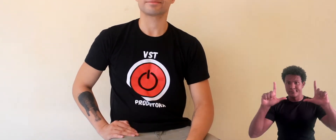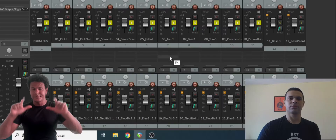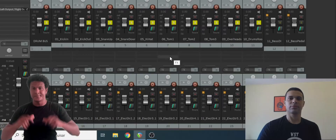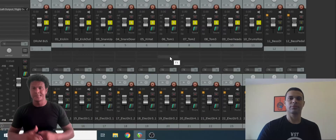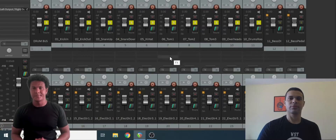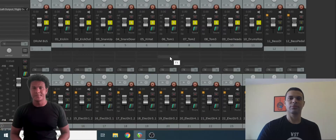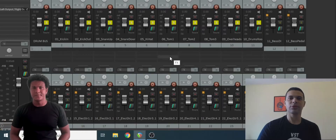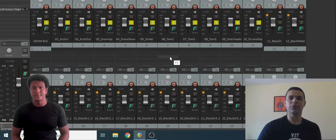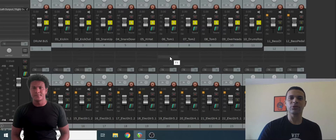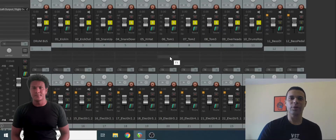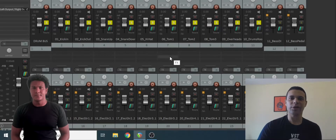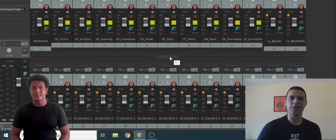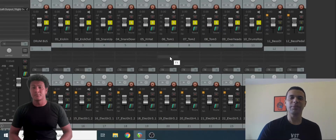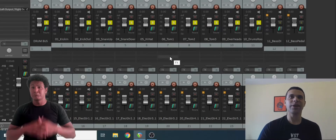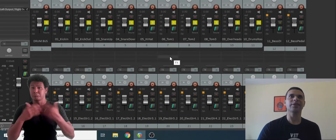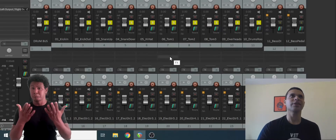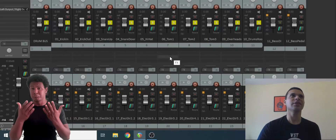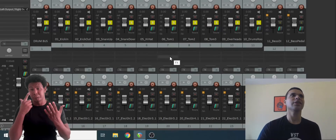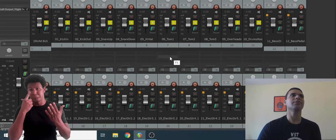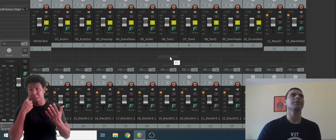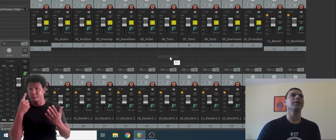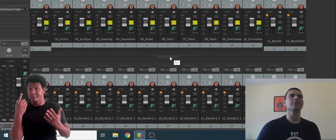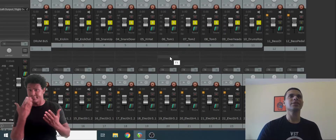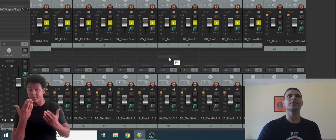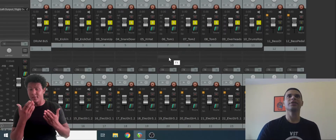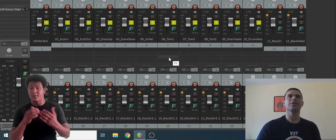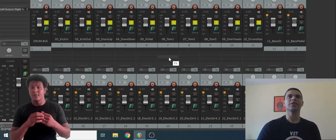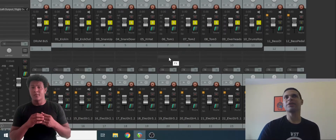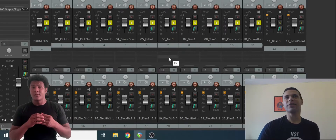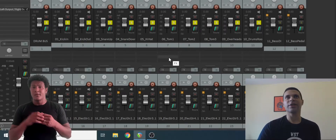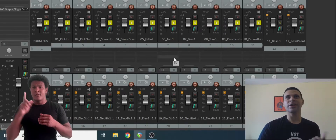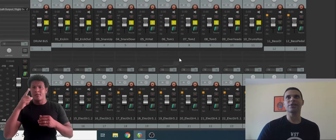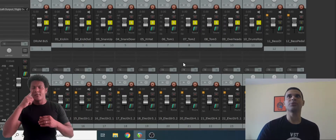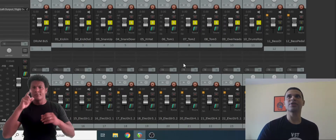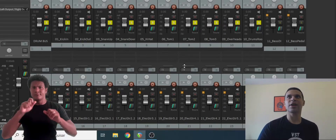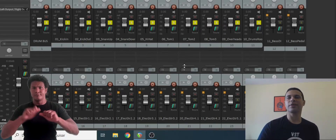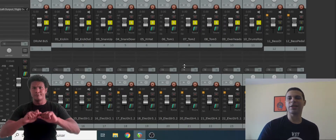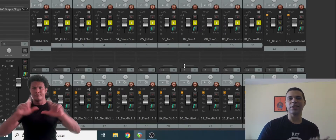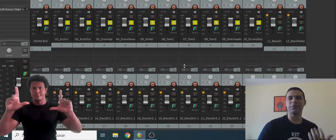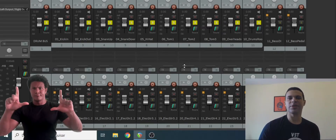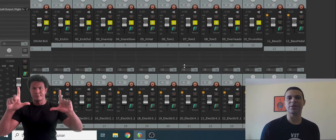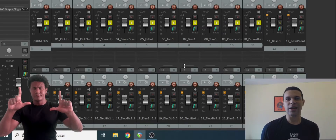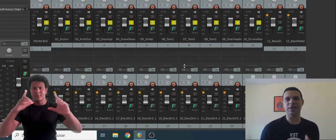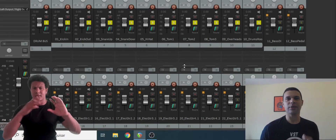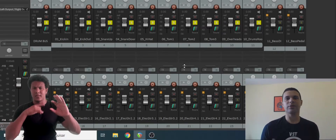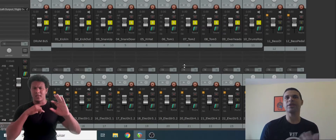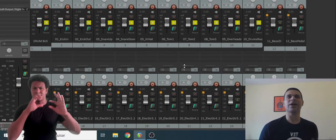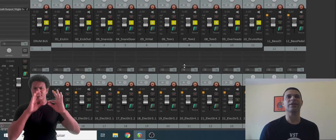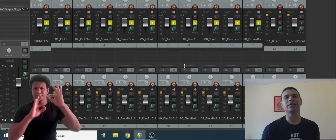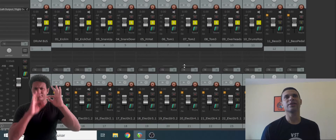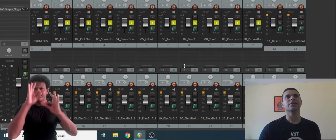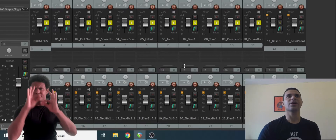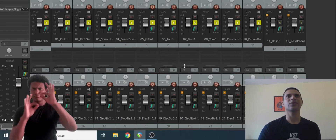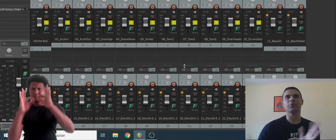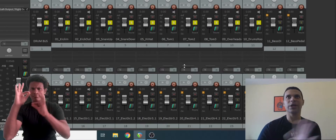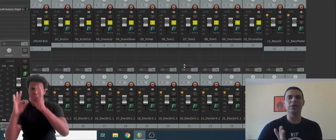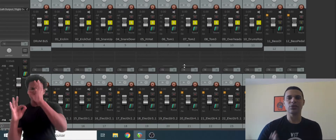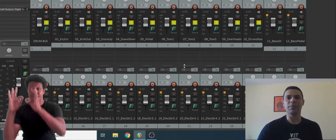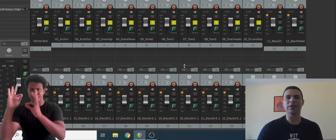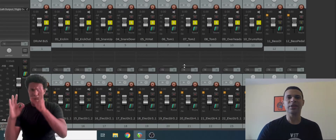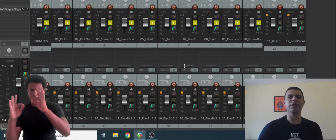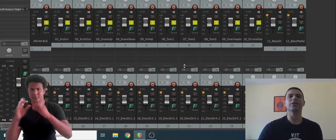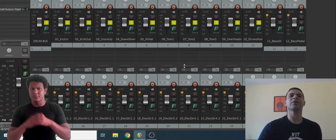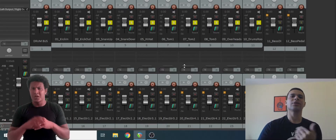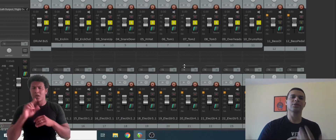lá. Então eu estou com um projeto aberto aqui, beleza? E na verdade essa música ela não está nem mixada, ela não tem nada, certo? Eu peguei